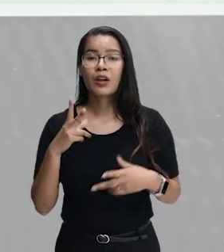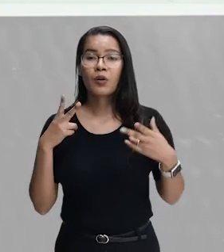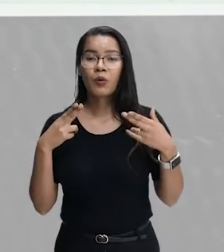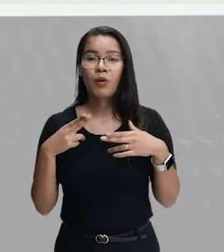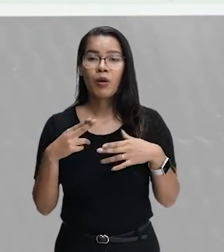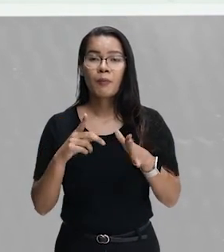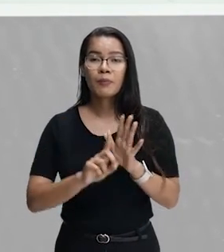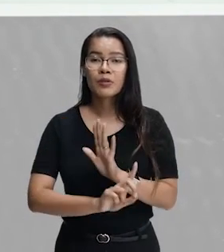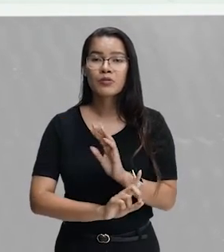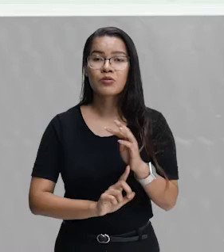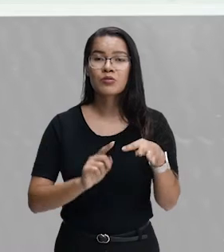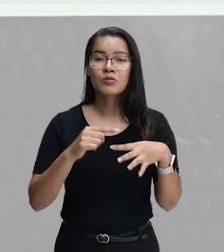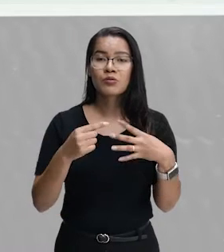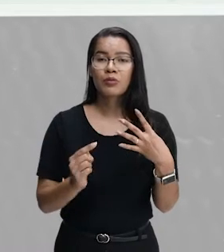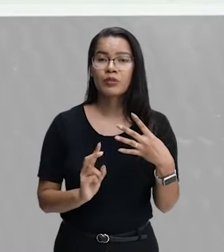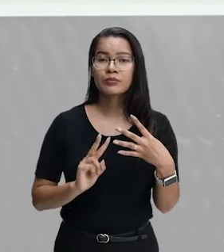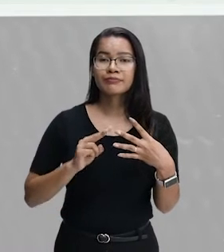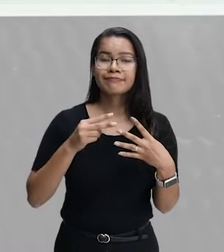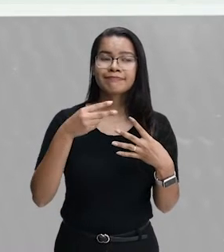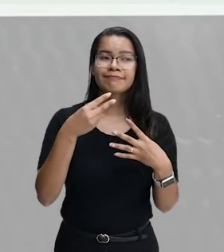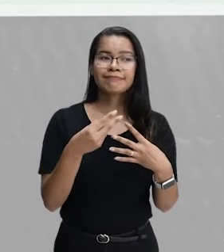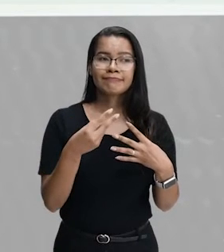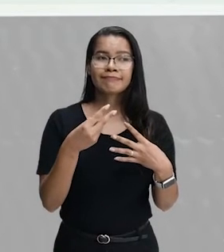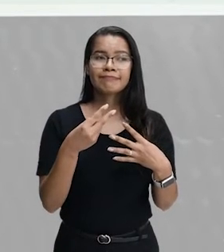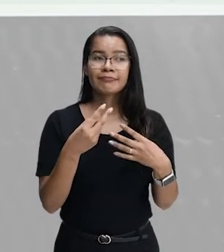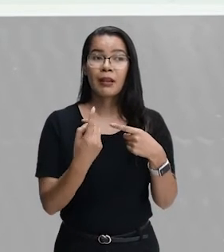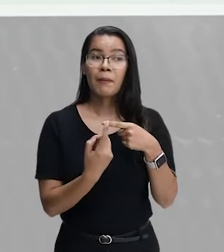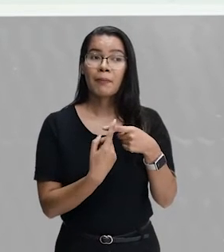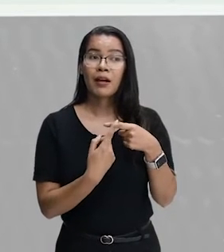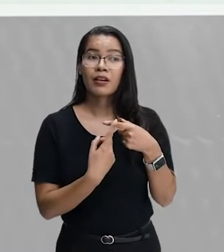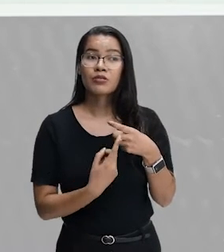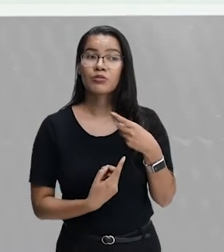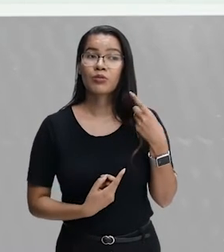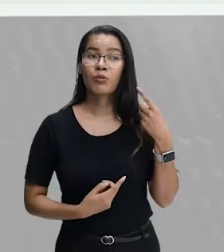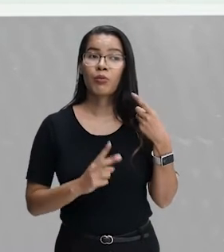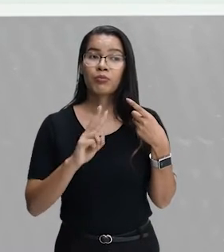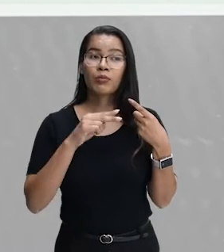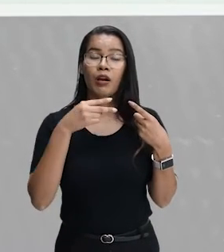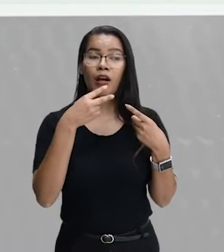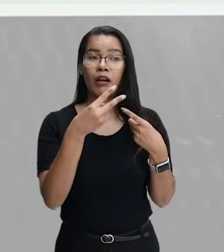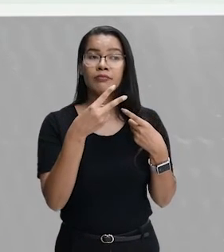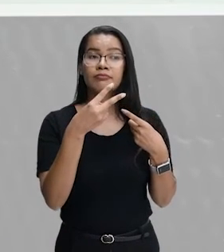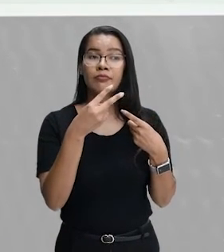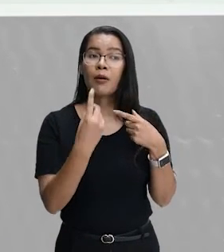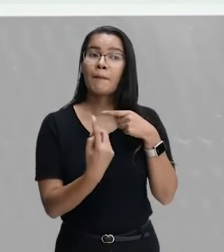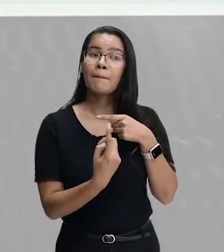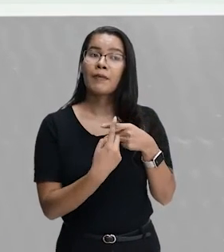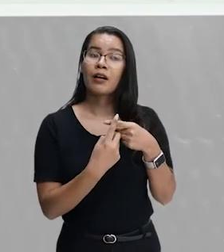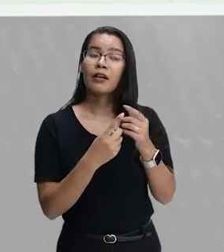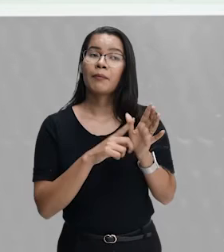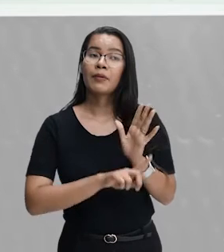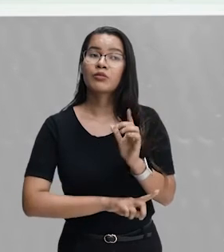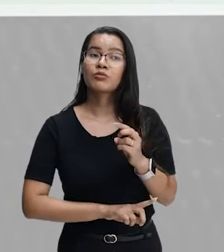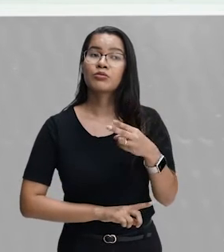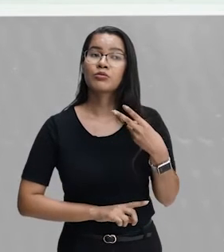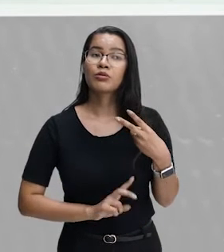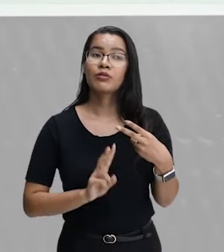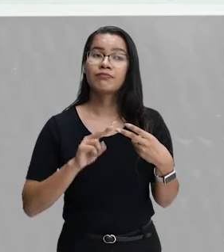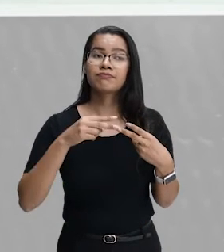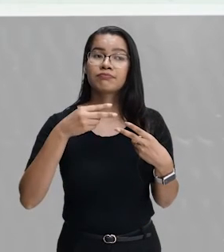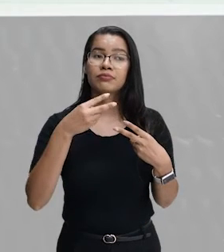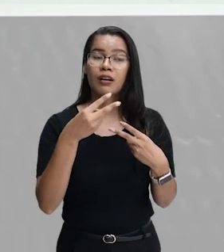vamos ter menos 4 ao quadrado, mais 1 ao quadrado, mais menos 2 ao